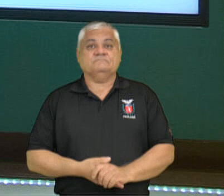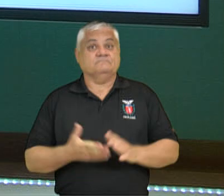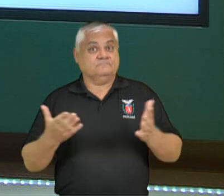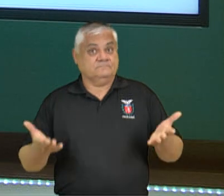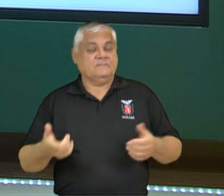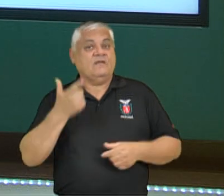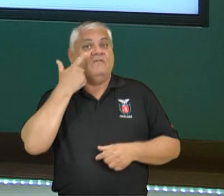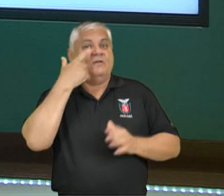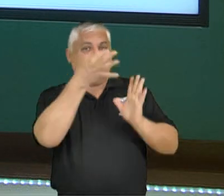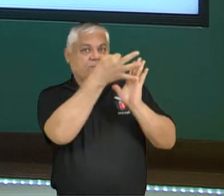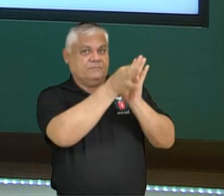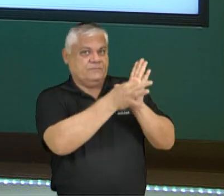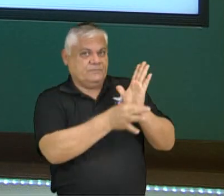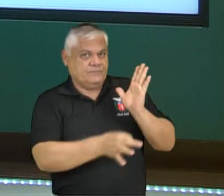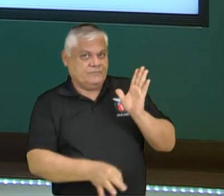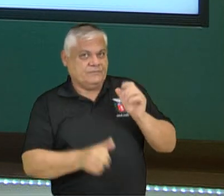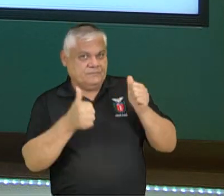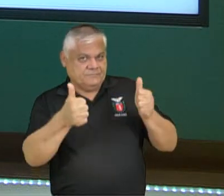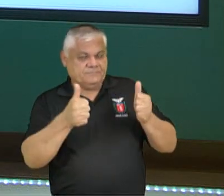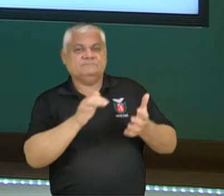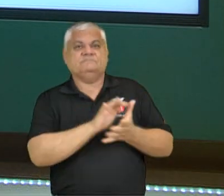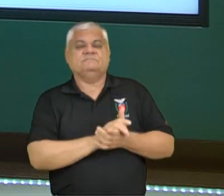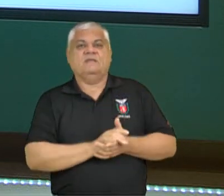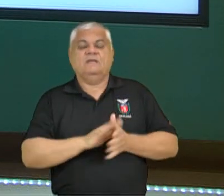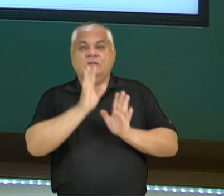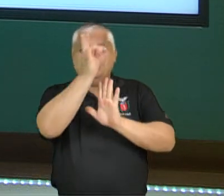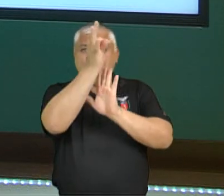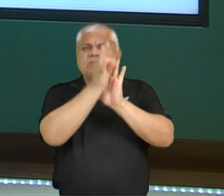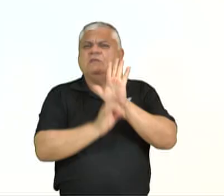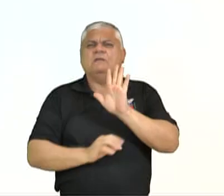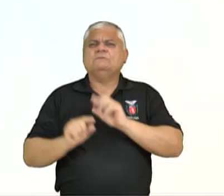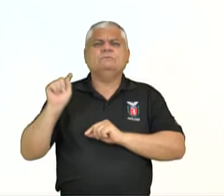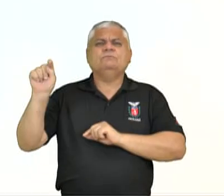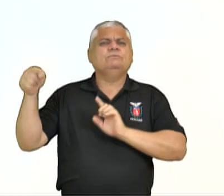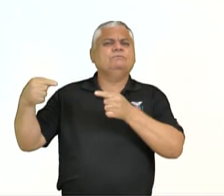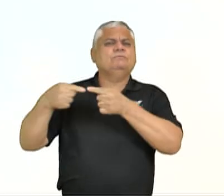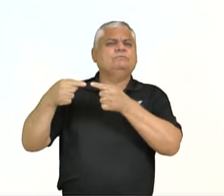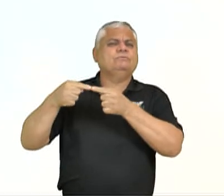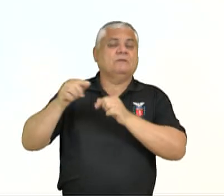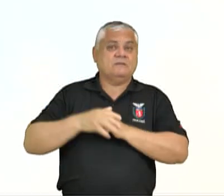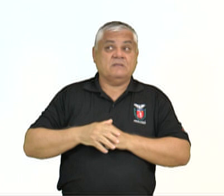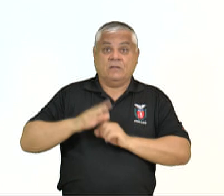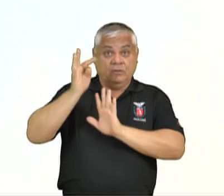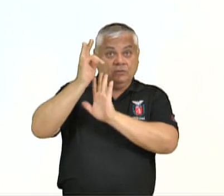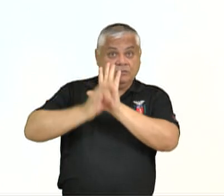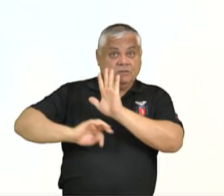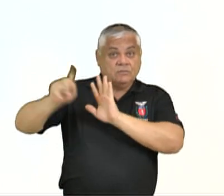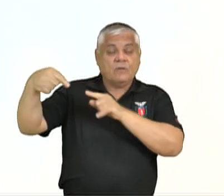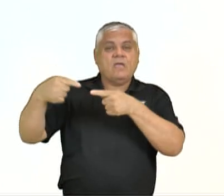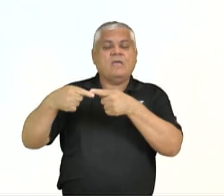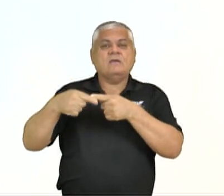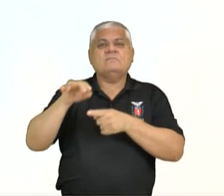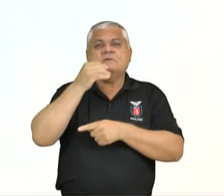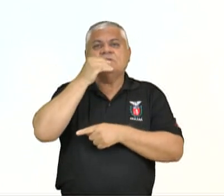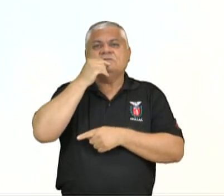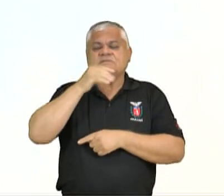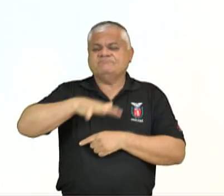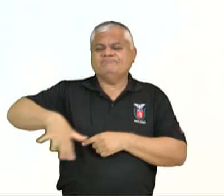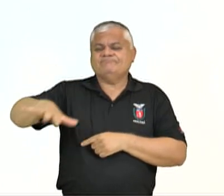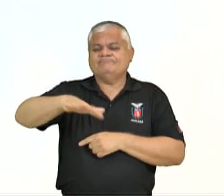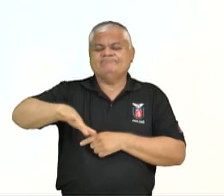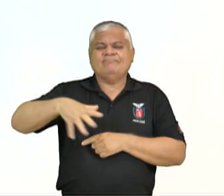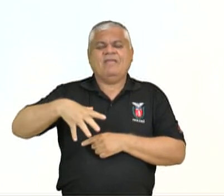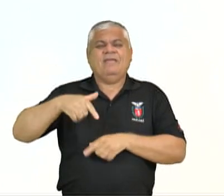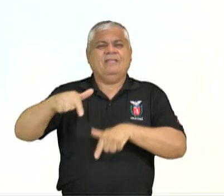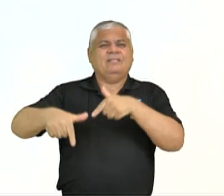Pessoal, vamos corrigir a nossa atividade, né? Aqui o texto se refere, né? O texto se refere à condição da classe